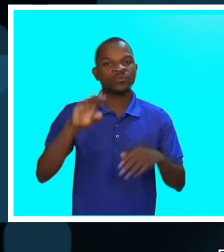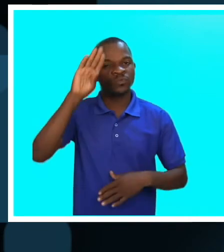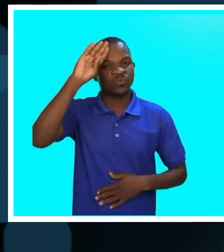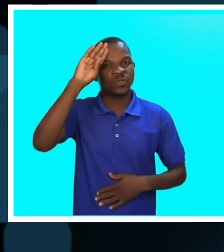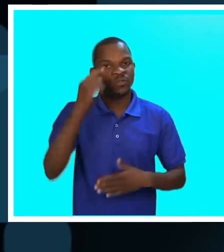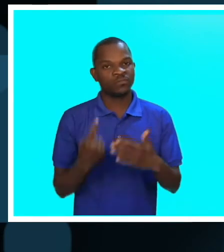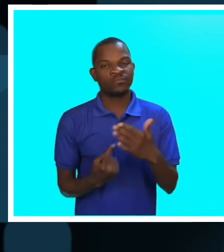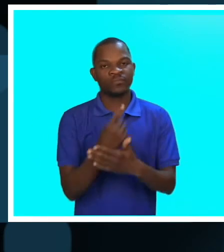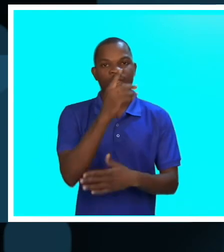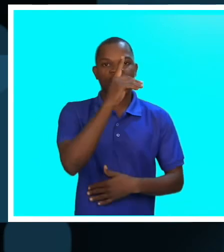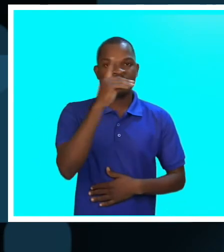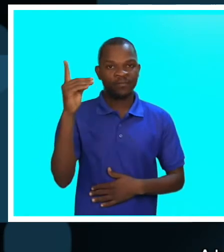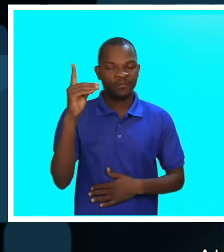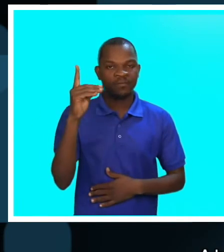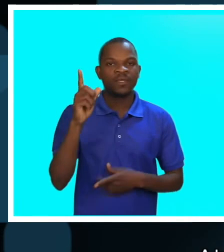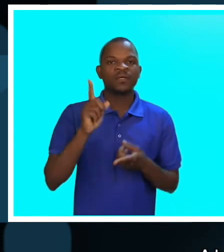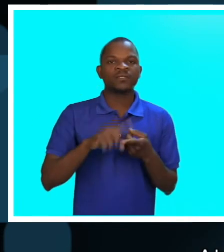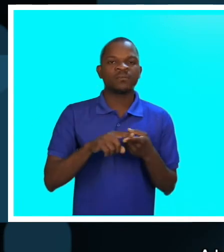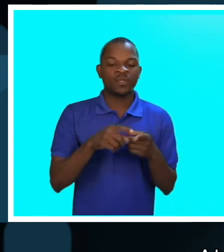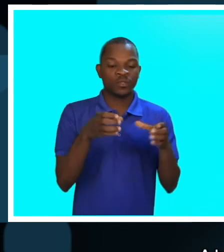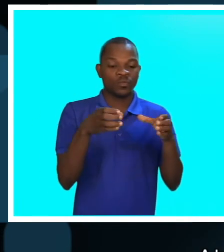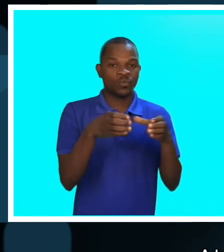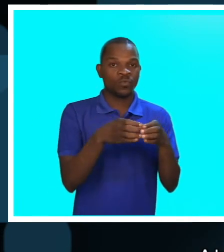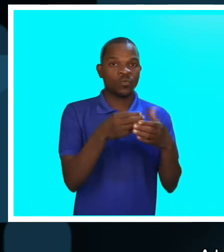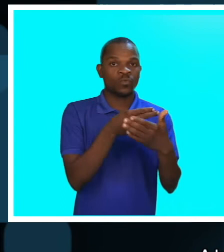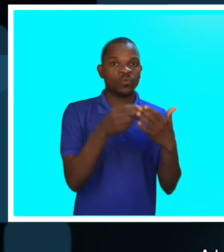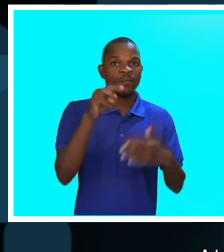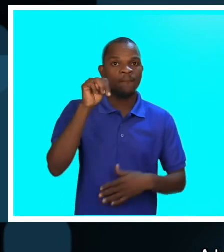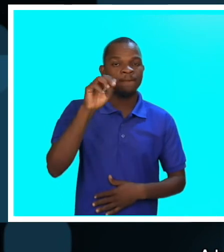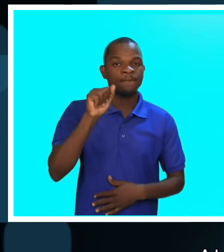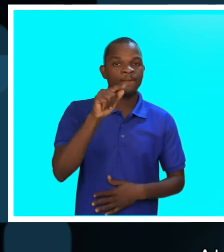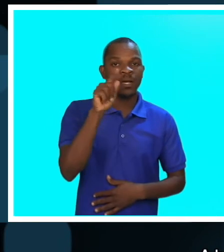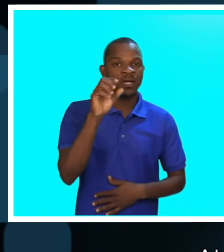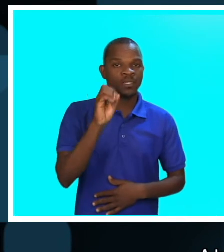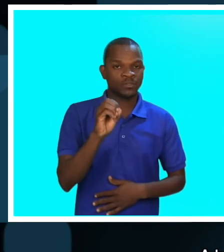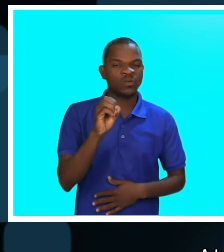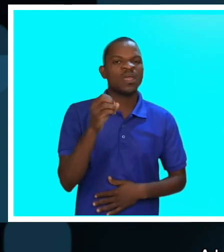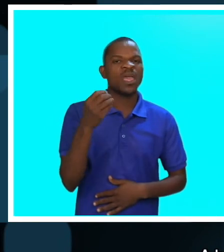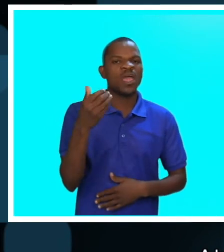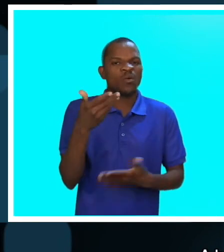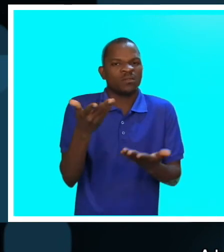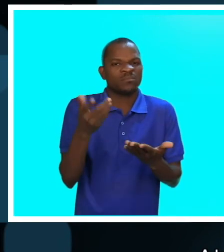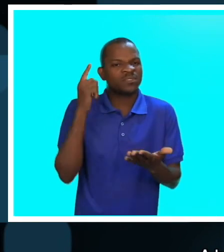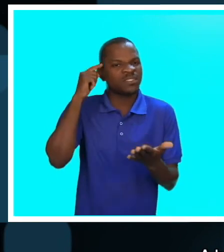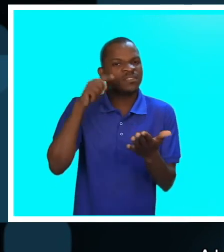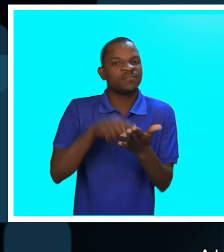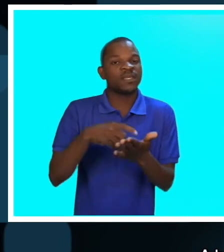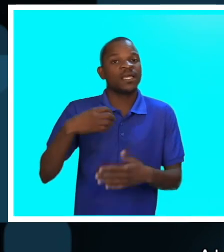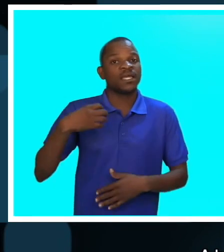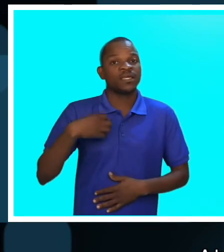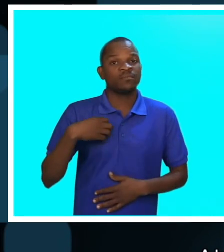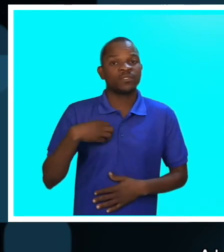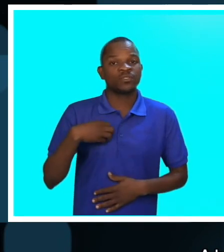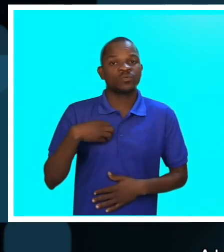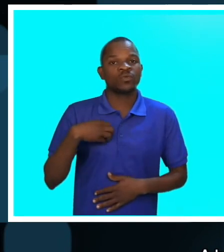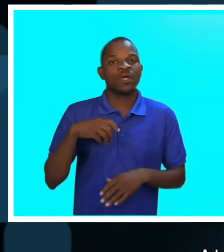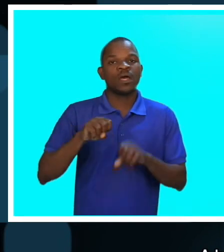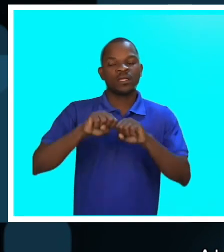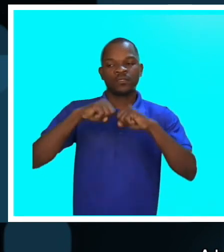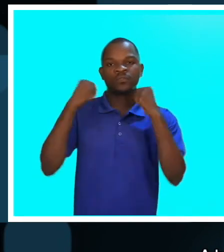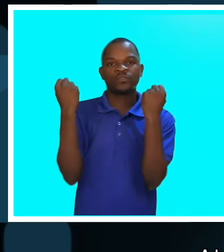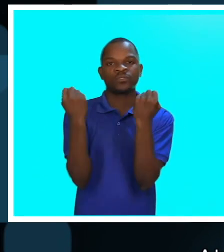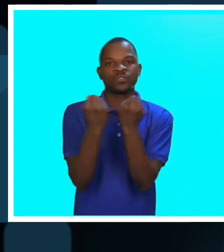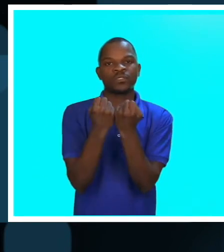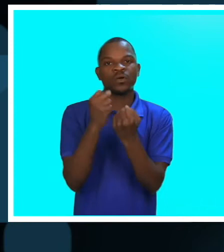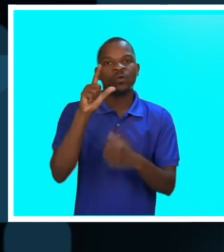Raras. Pelo que saiba, a banda Mazu é embaixador da Luana